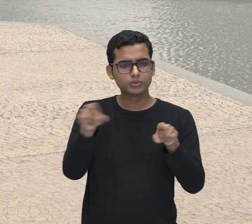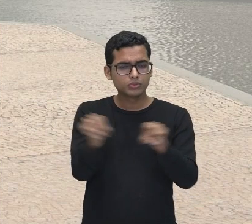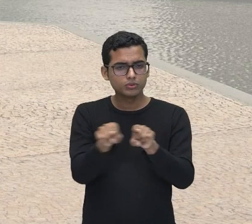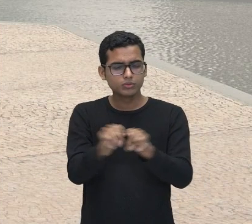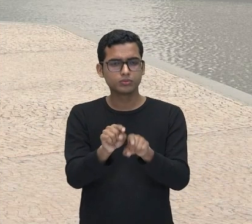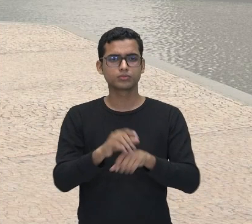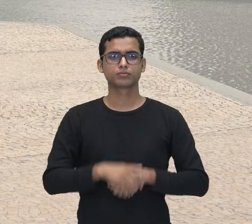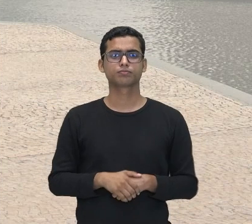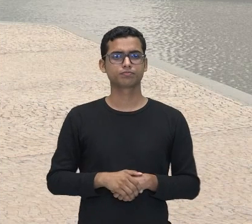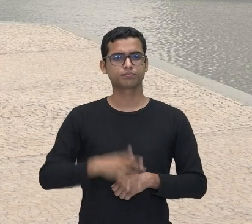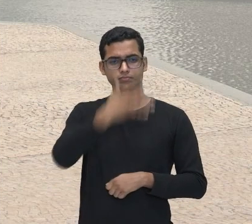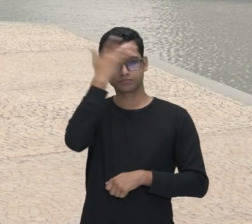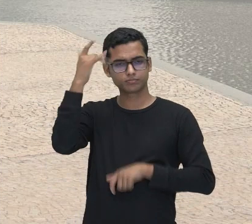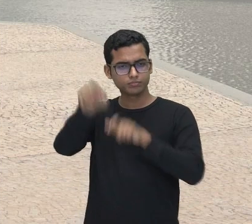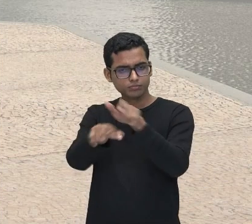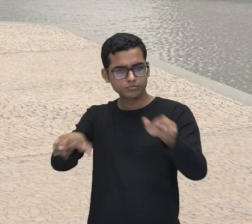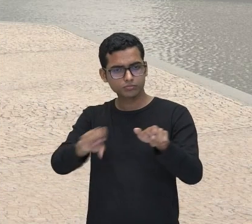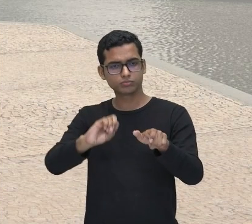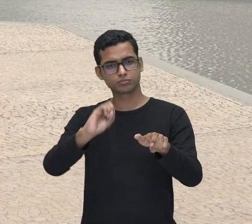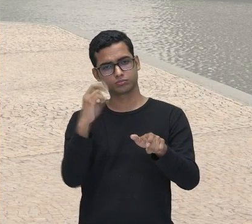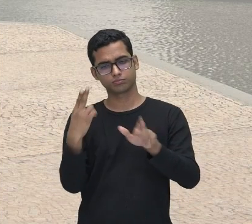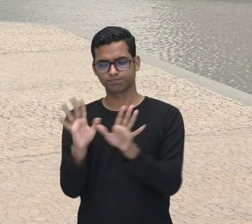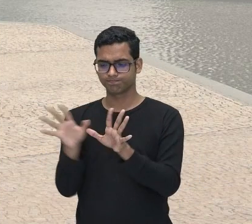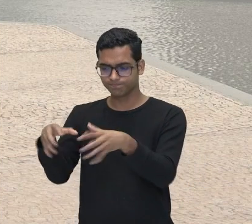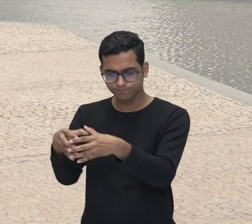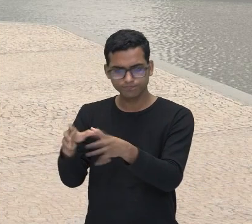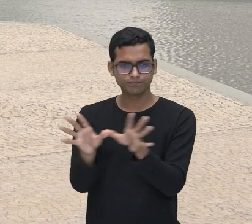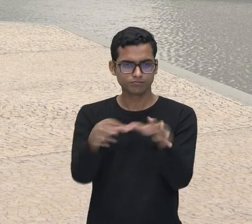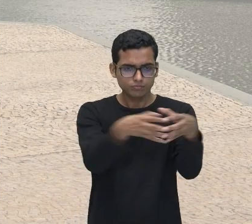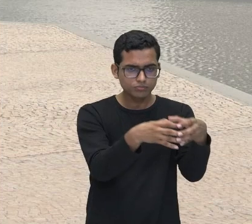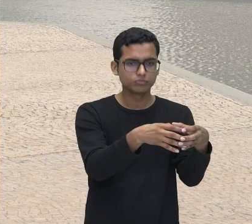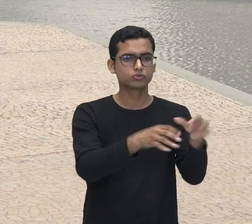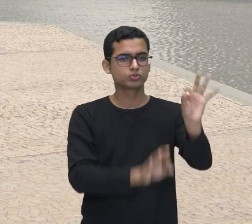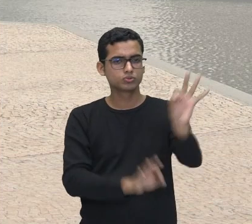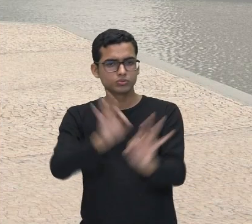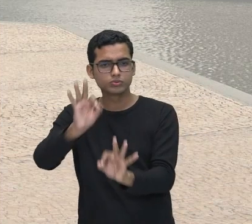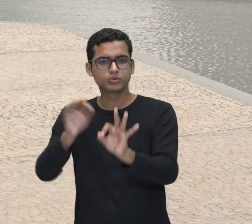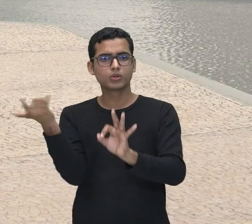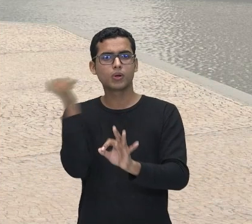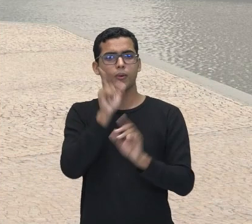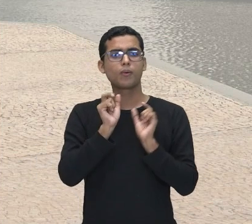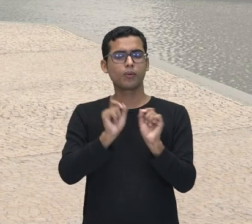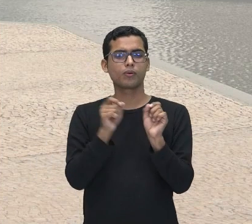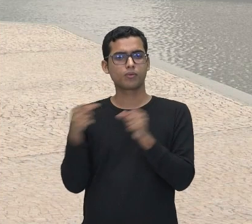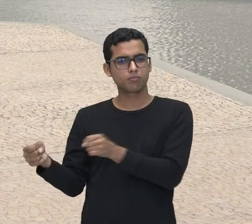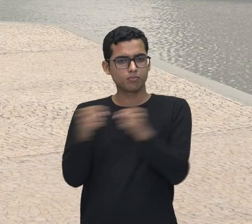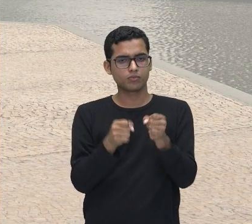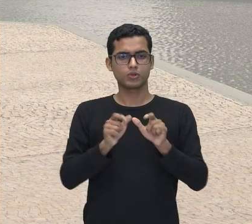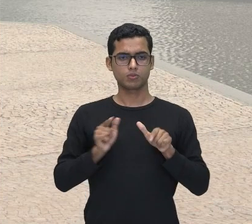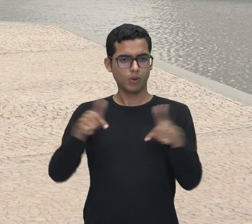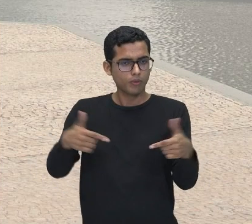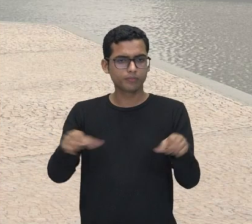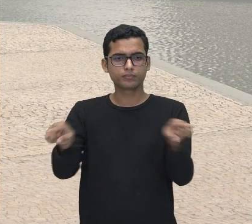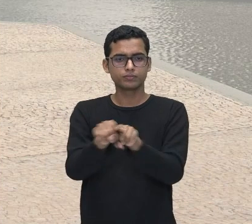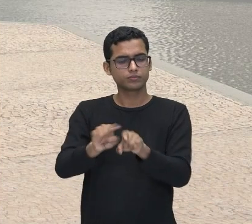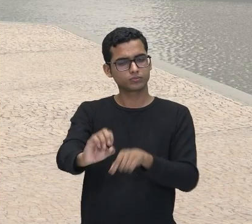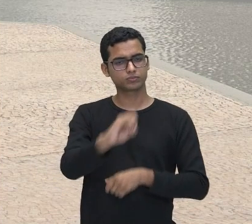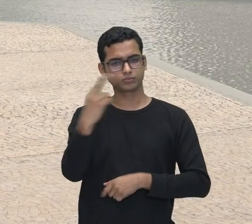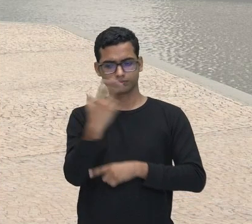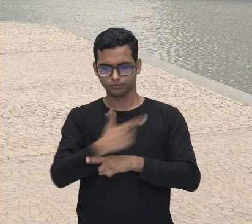um sujeito ou grupo, né, se organiza, exerce o poder